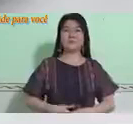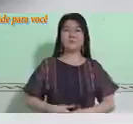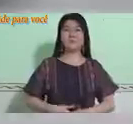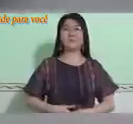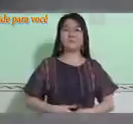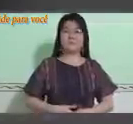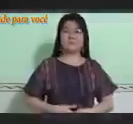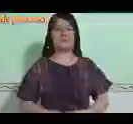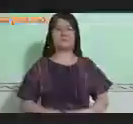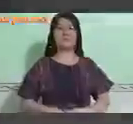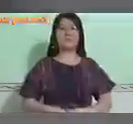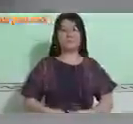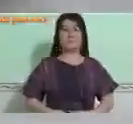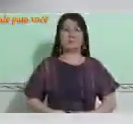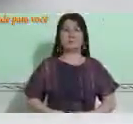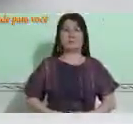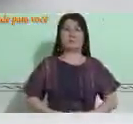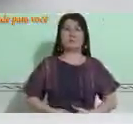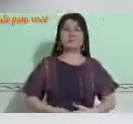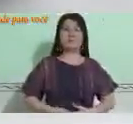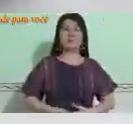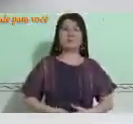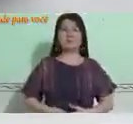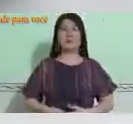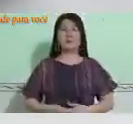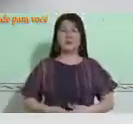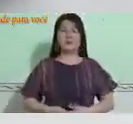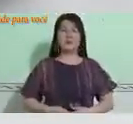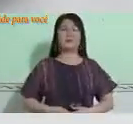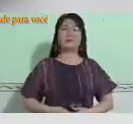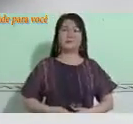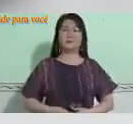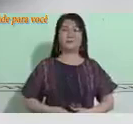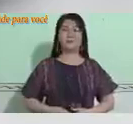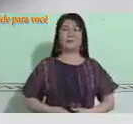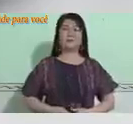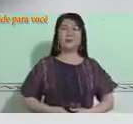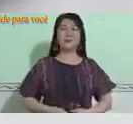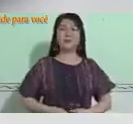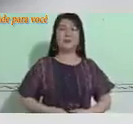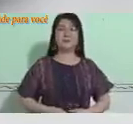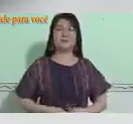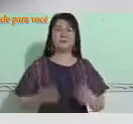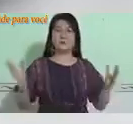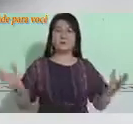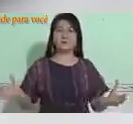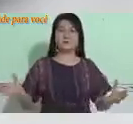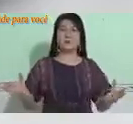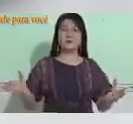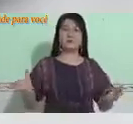4.DRMATITEDSONTATO mamilo e inchado pode resultar de uma condição chamada de dermatite de contato, que consiste numa